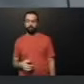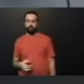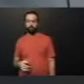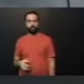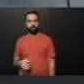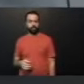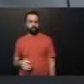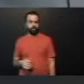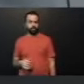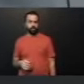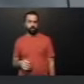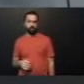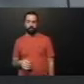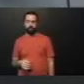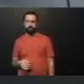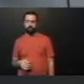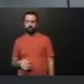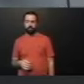que você já ouviu isto.